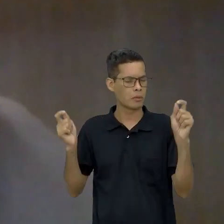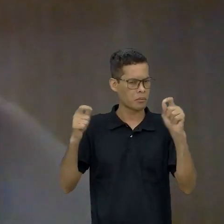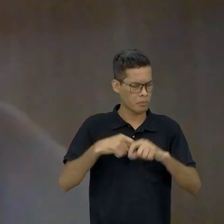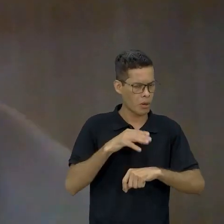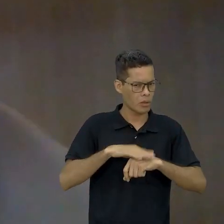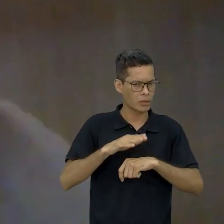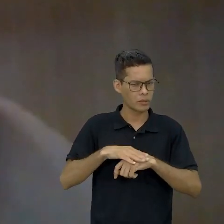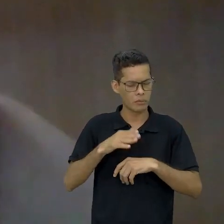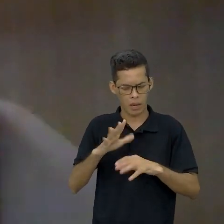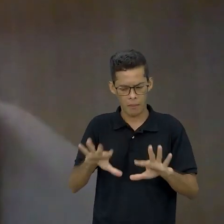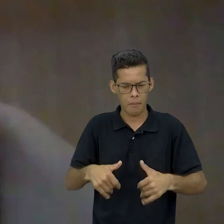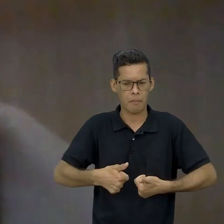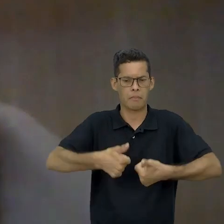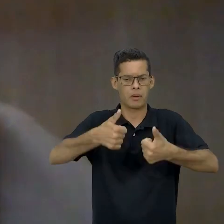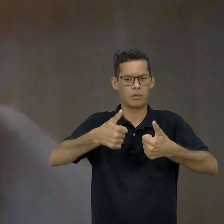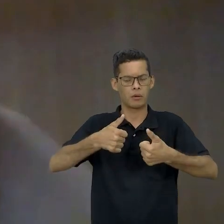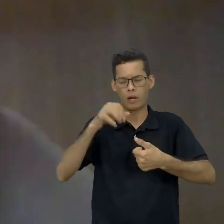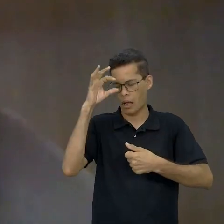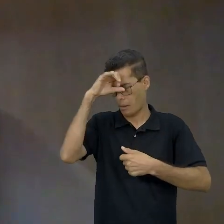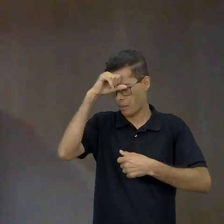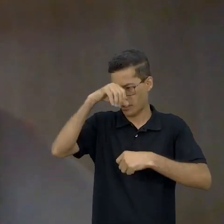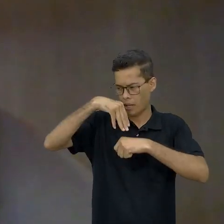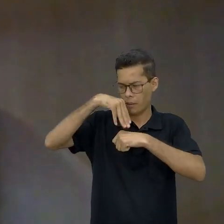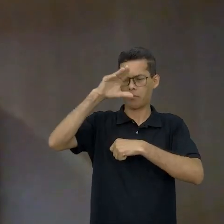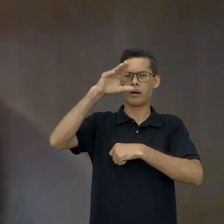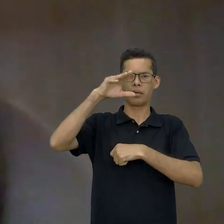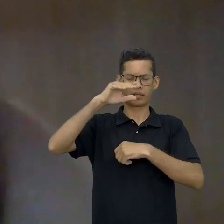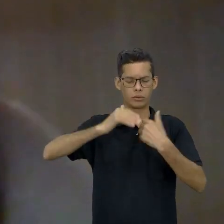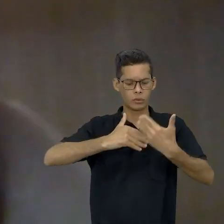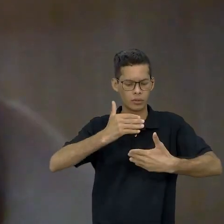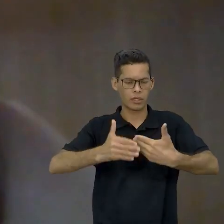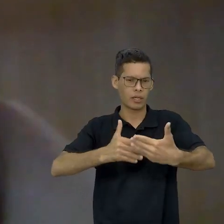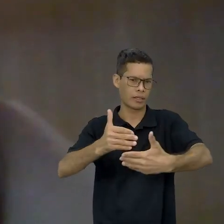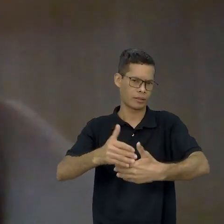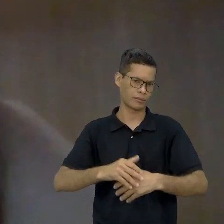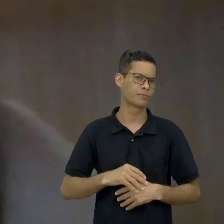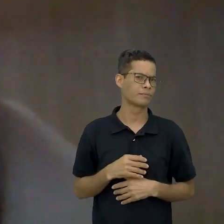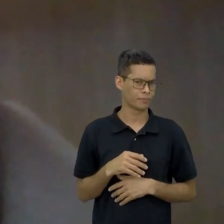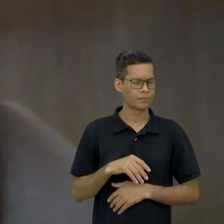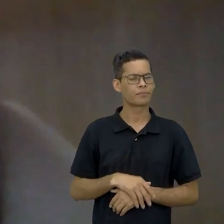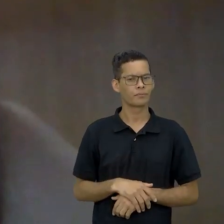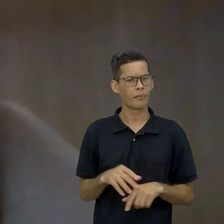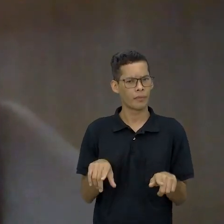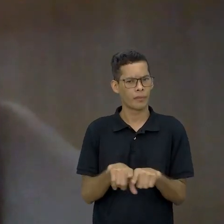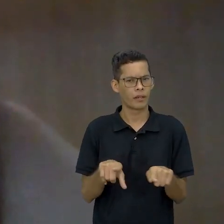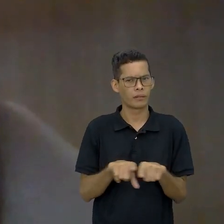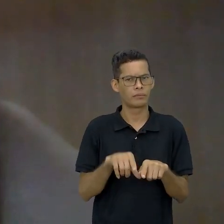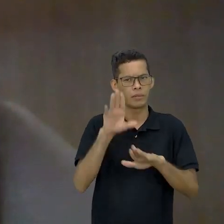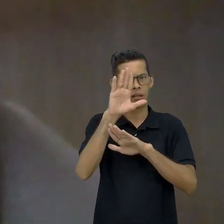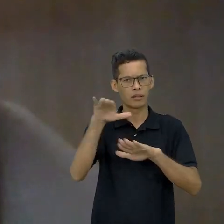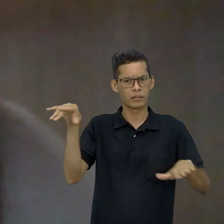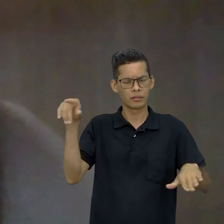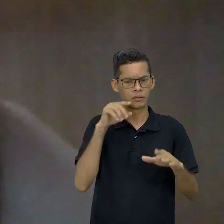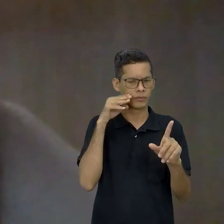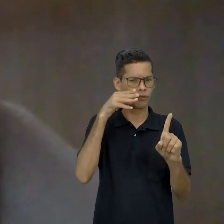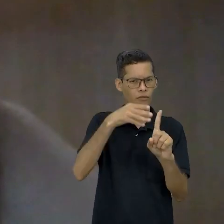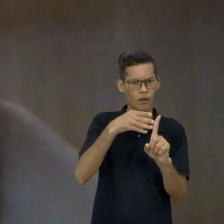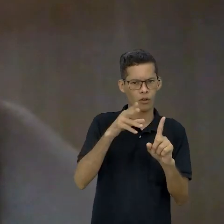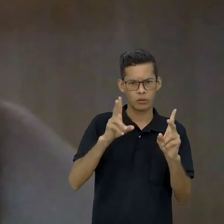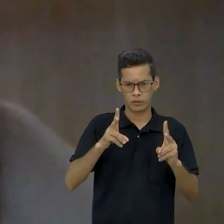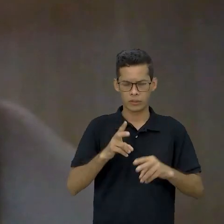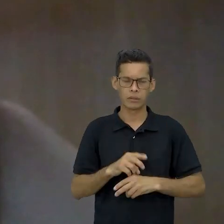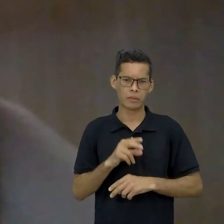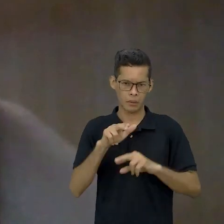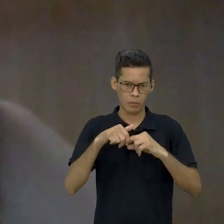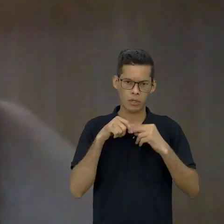cada tempo, que pode aprender um pouco mais a cada tempo e colocar o nosso estudante sempre no nosso foco, né? É por ele